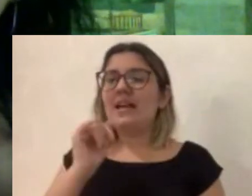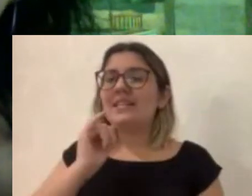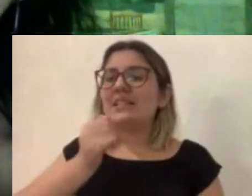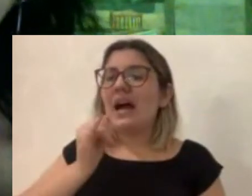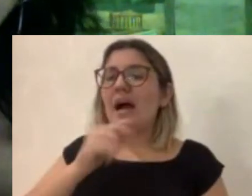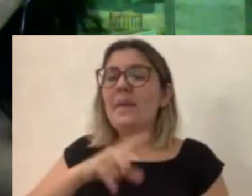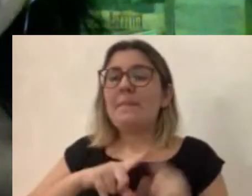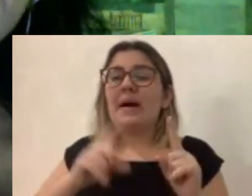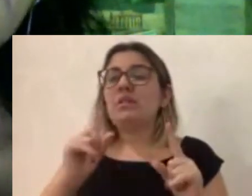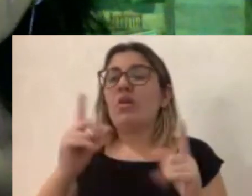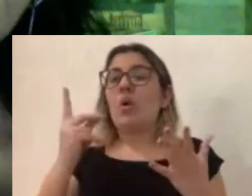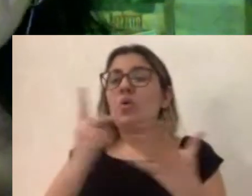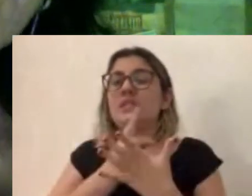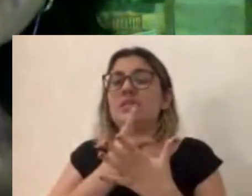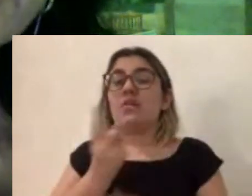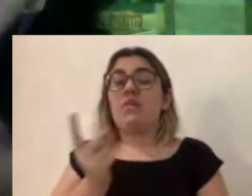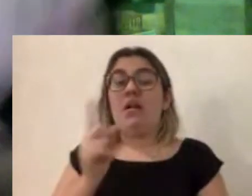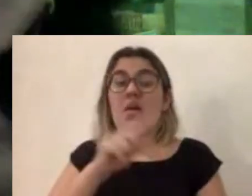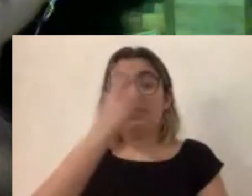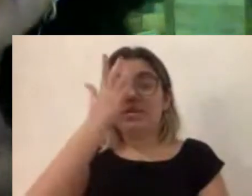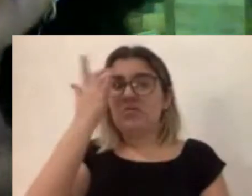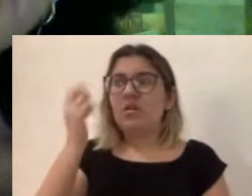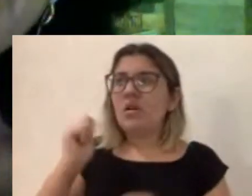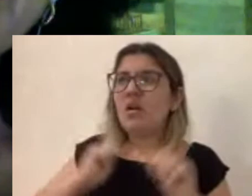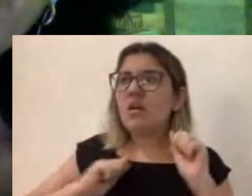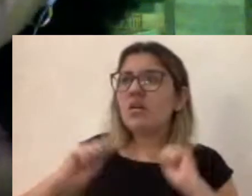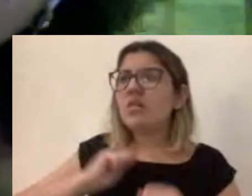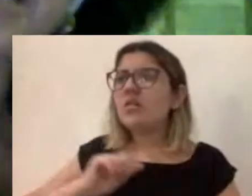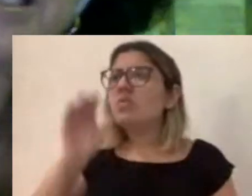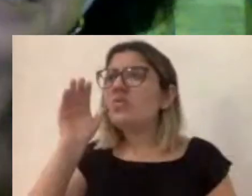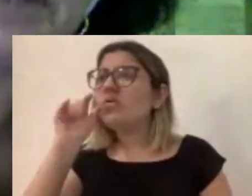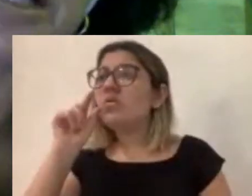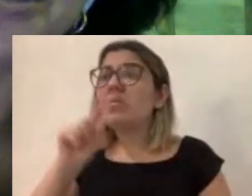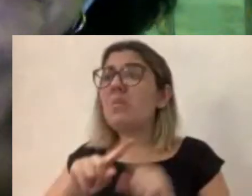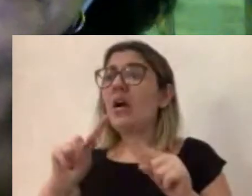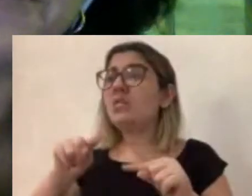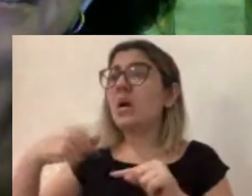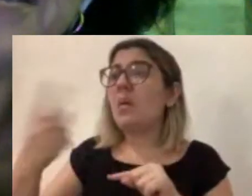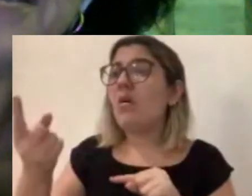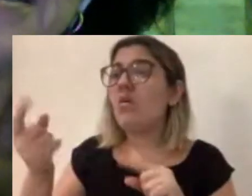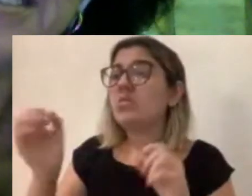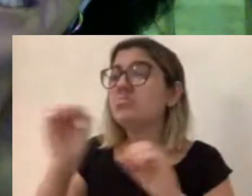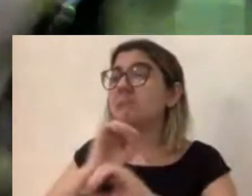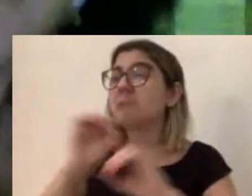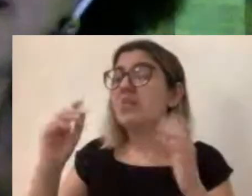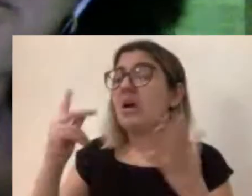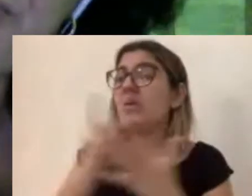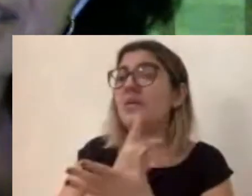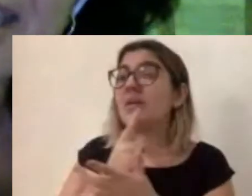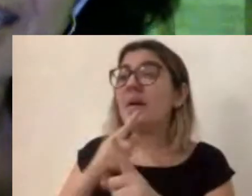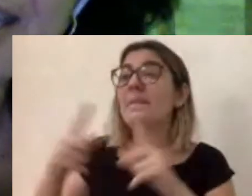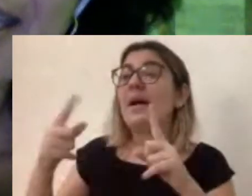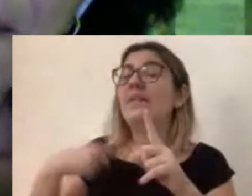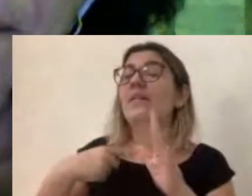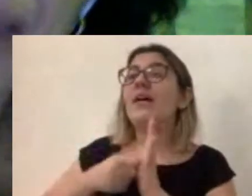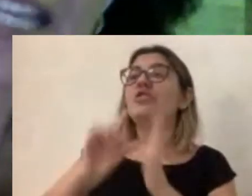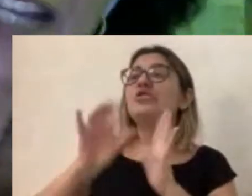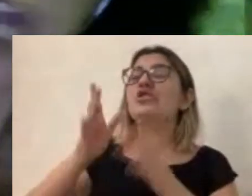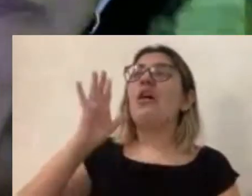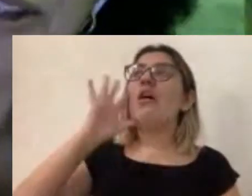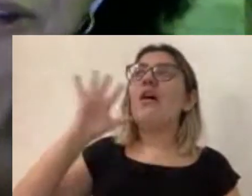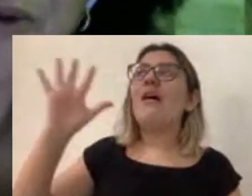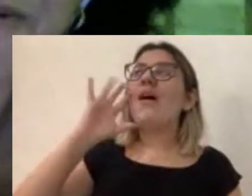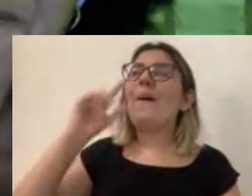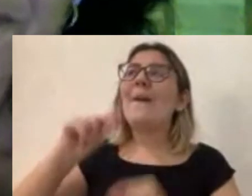fala, né, daquilo que você narra, que não aconteceu e que o outro fica na expectativa, e não vai acontecer, mas ele